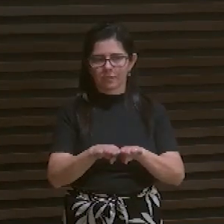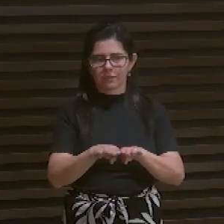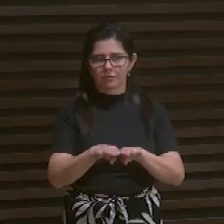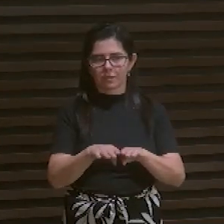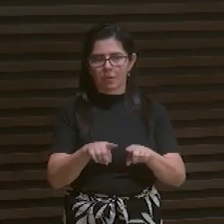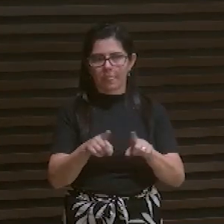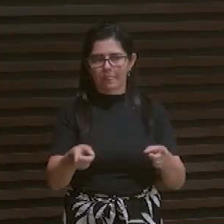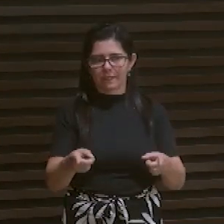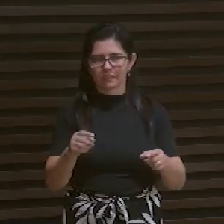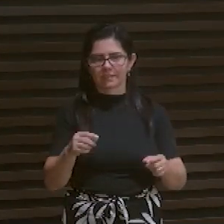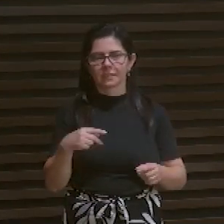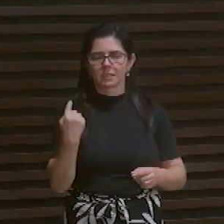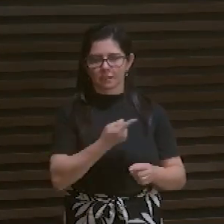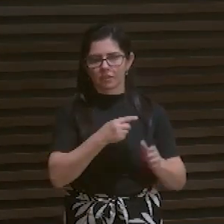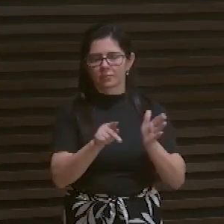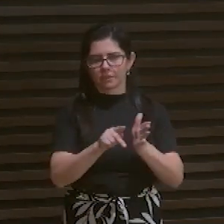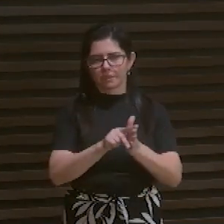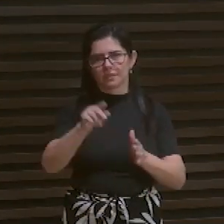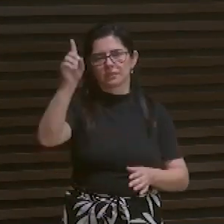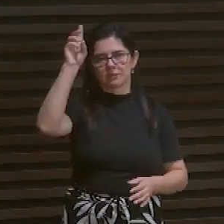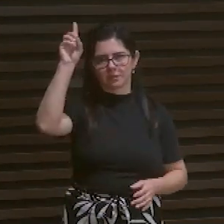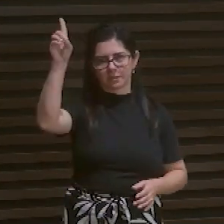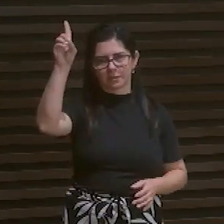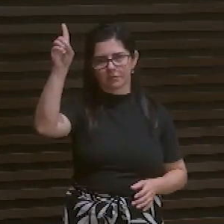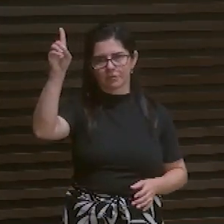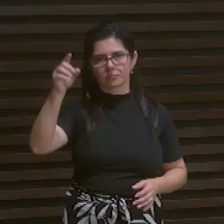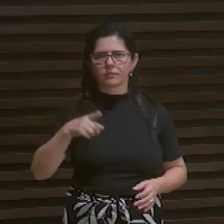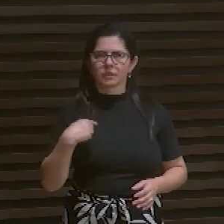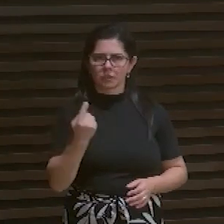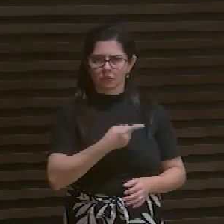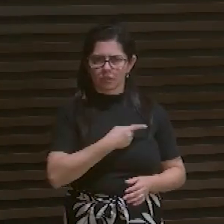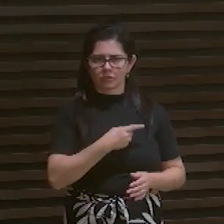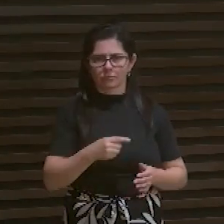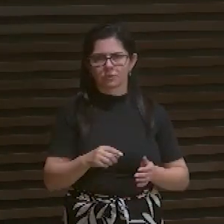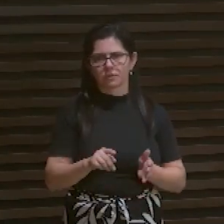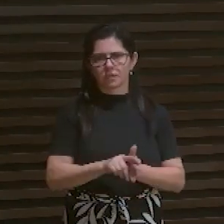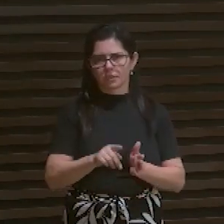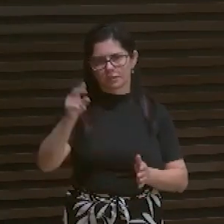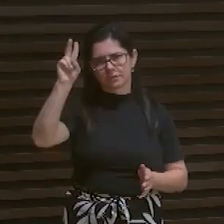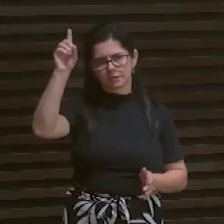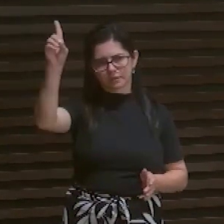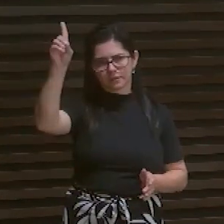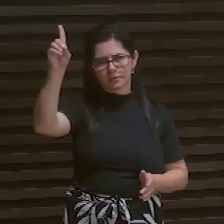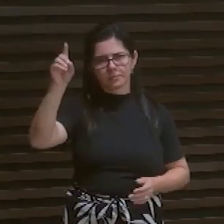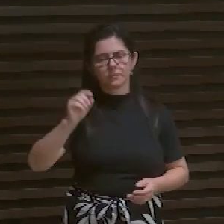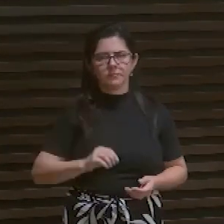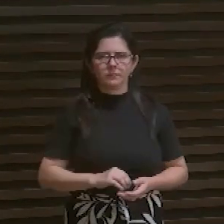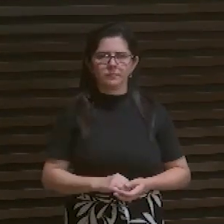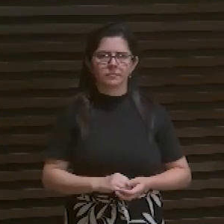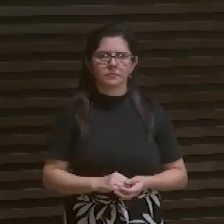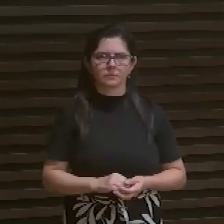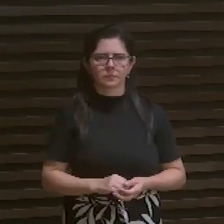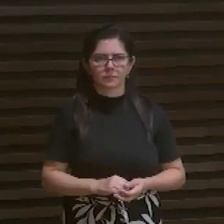pertencemos a Deus. Que nós somos de Deus, não com Deus. Né? Então, não